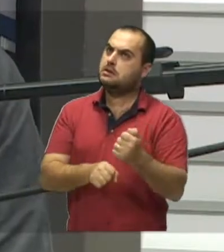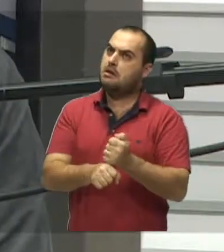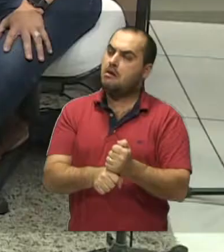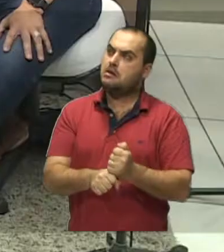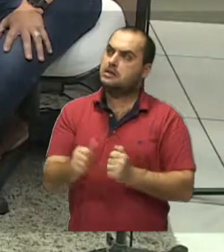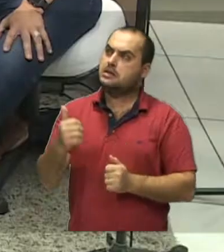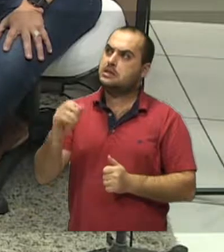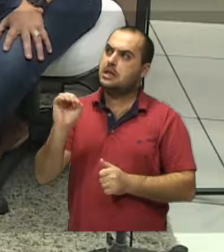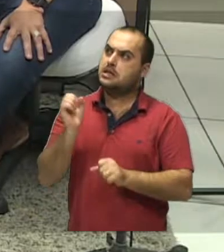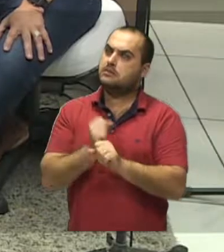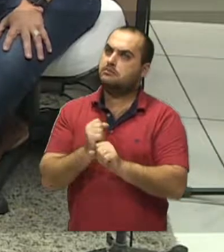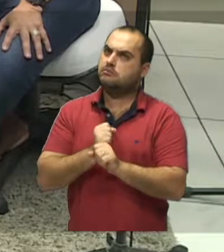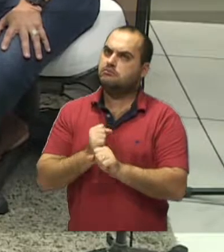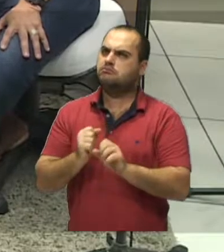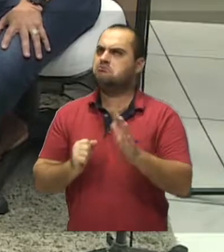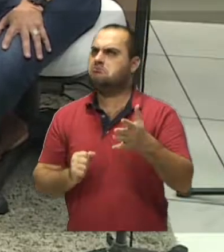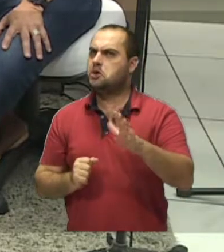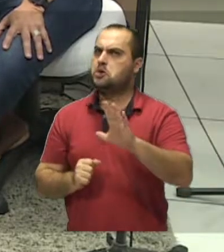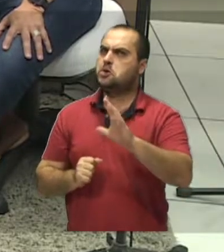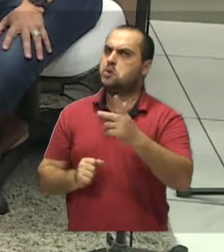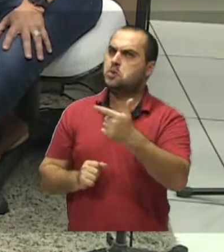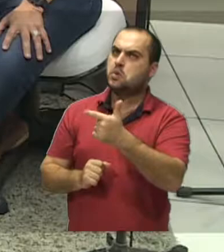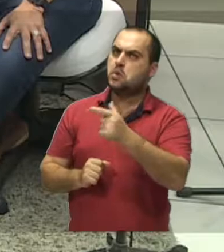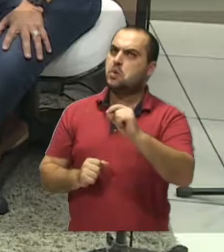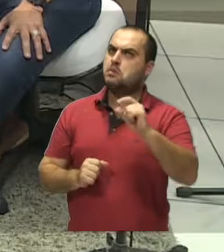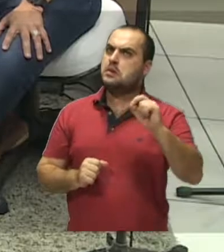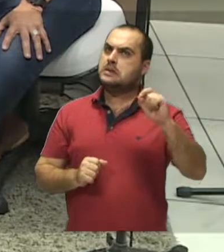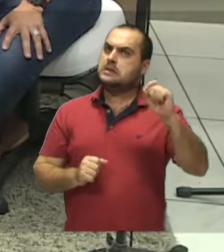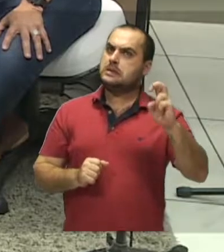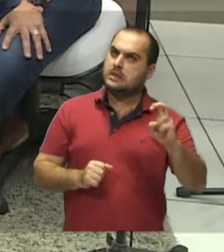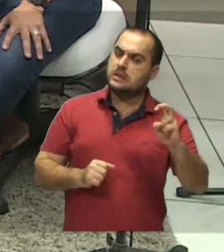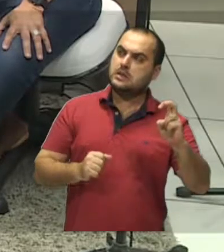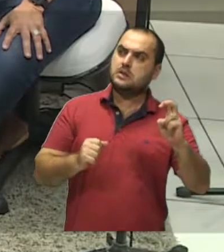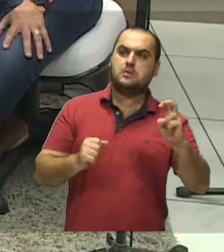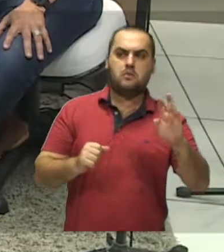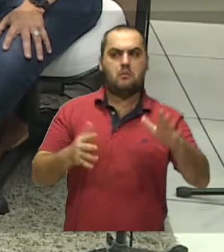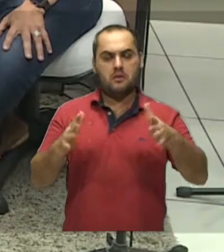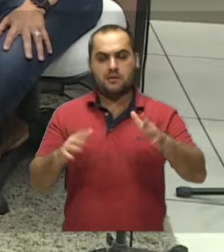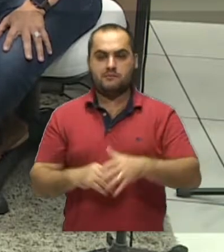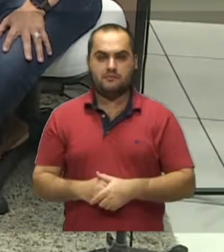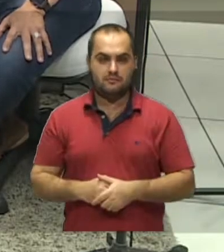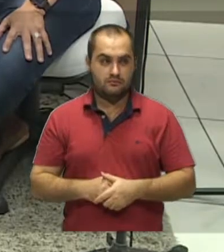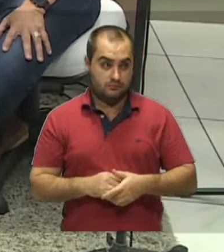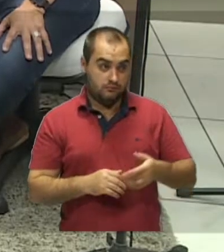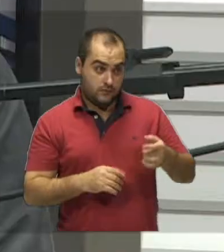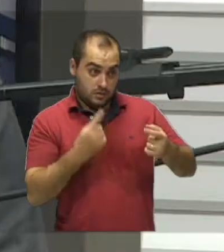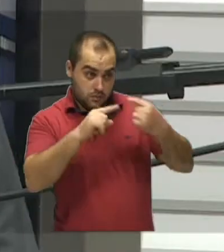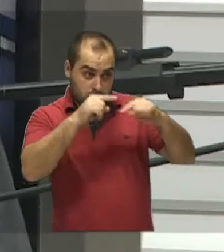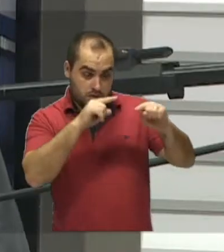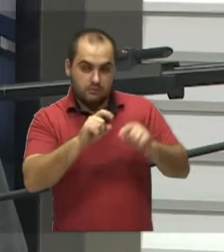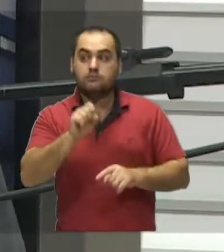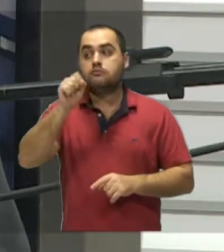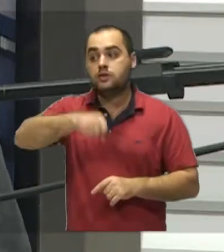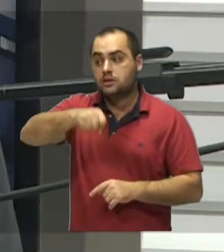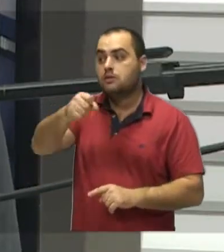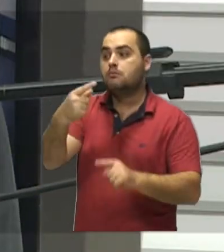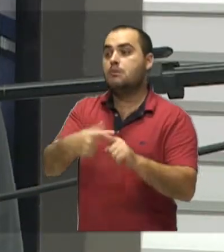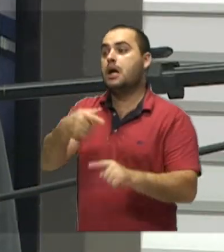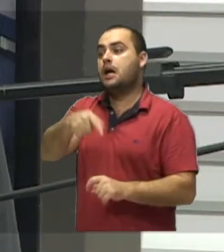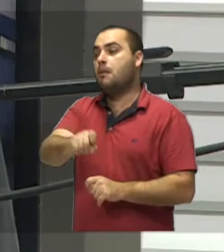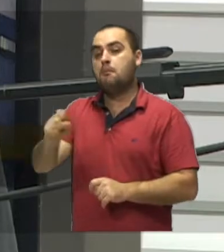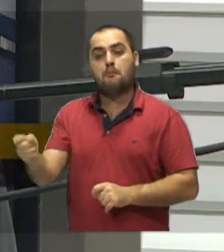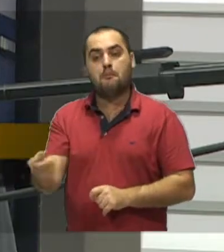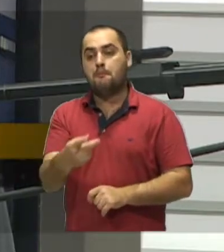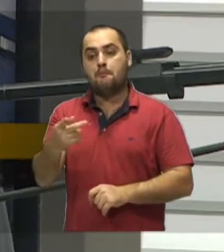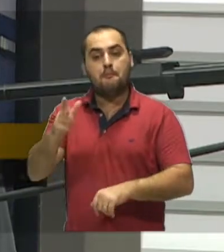aqui. 2005, por aí, 2004, por aí. Veio por causa da música? Vim por causa da música, porque aqui acabava tendo mais oportunidade. O próprio